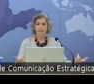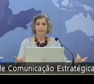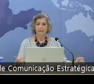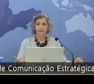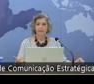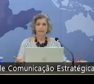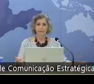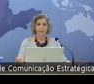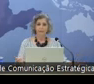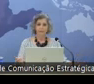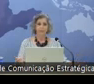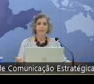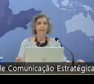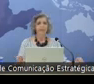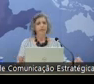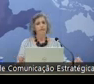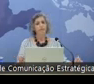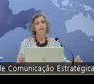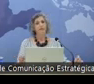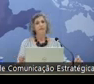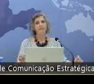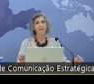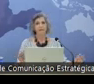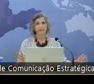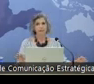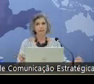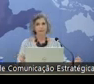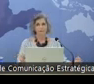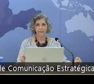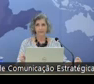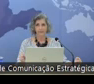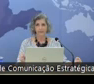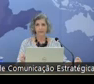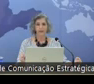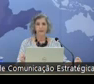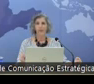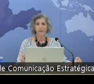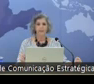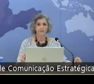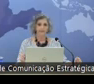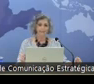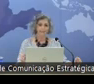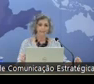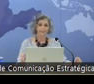o próximo slide por favor e não vou falar sobre a vigilância da gestante HIV próximo